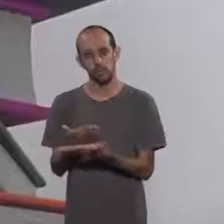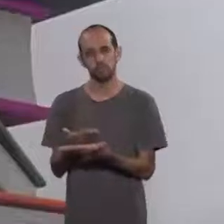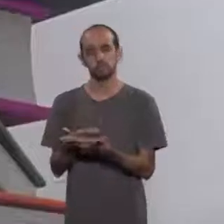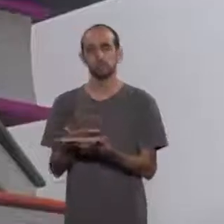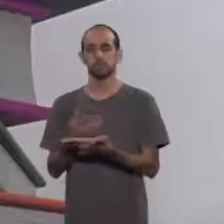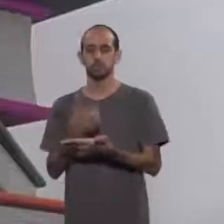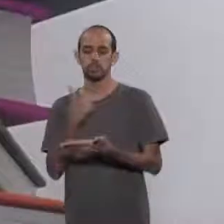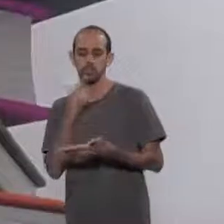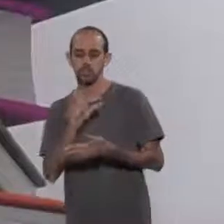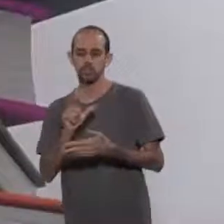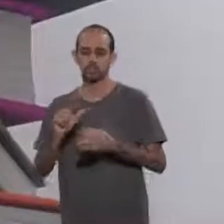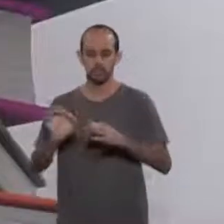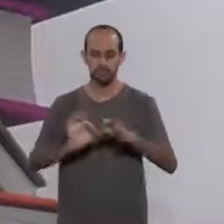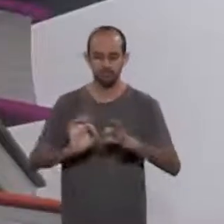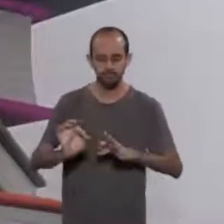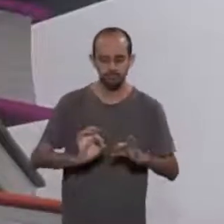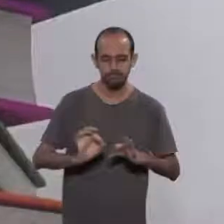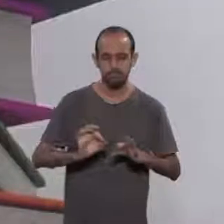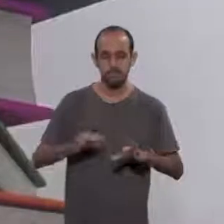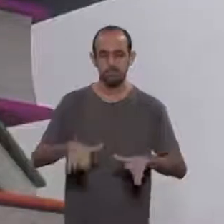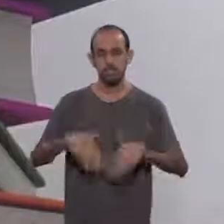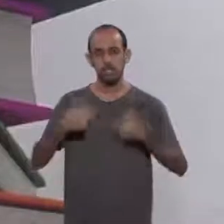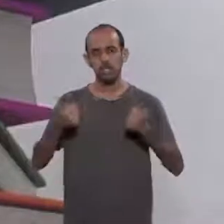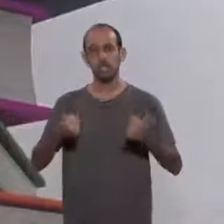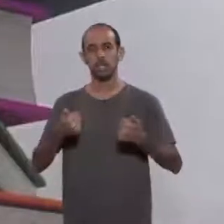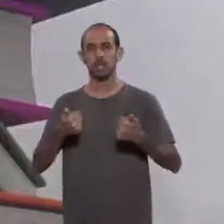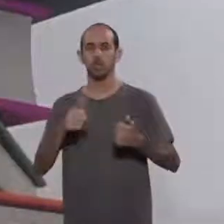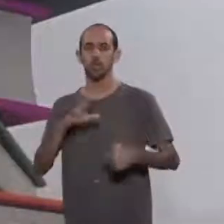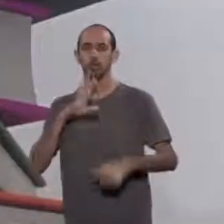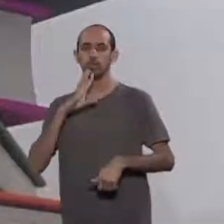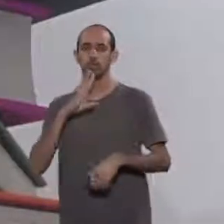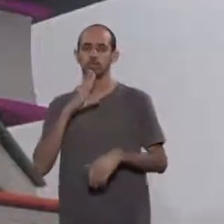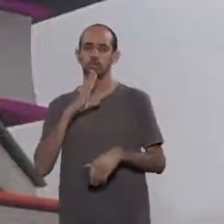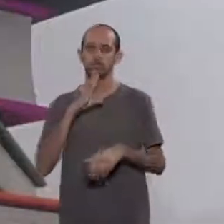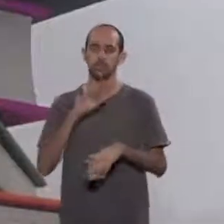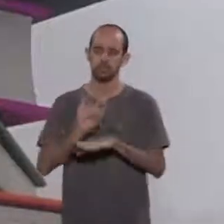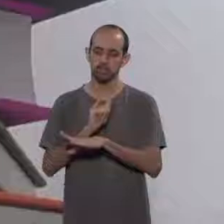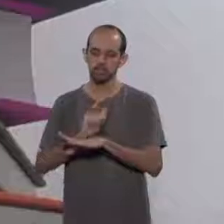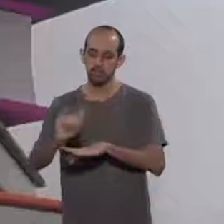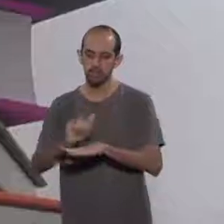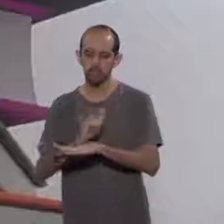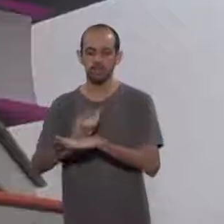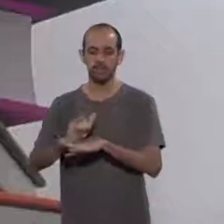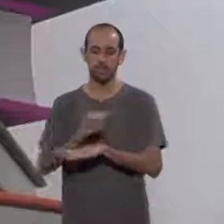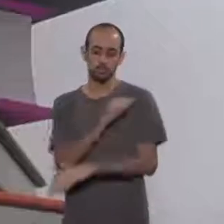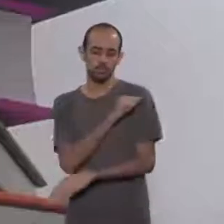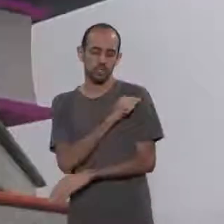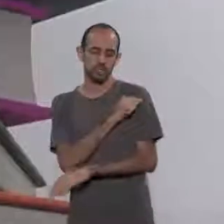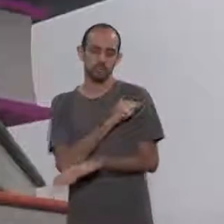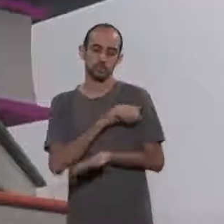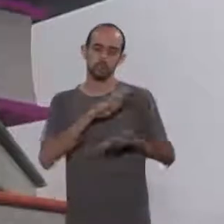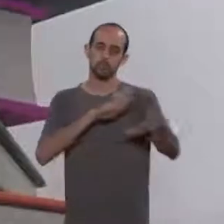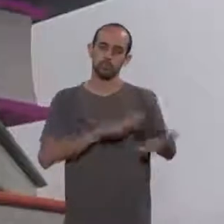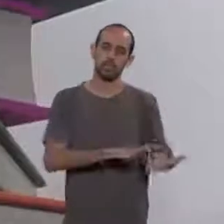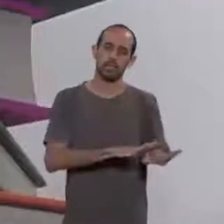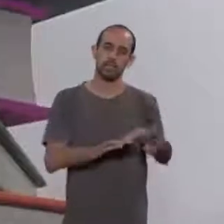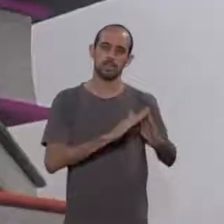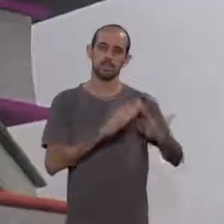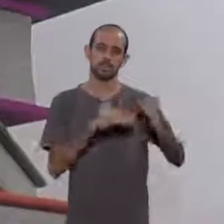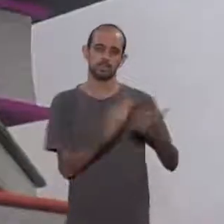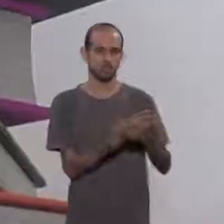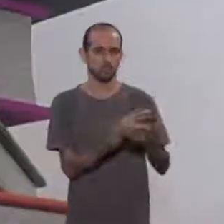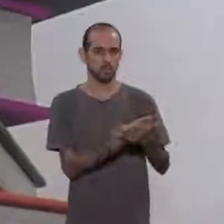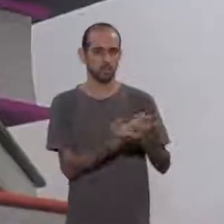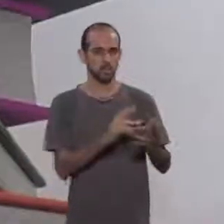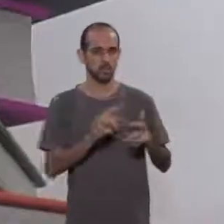que nós possamos aperfeiçoar esses conhecimentos, para que nós tenhamos estratégias para fazer com que esses alunos possam permanecer. Porque não é